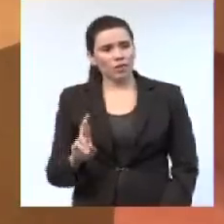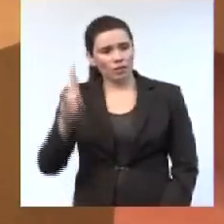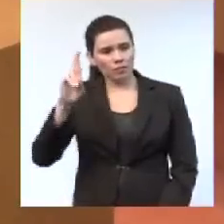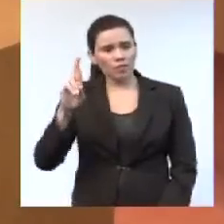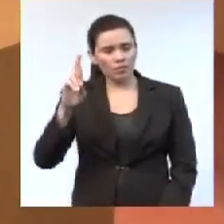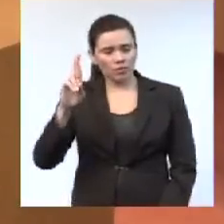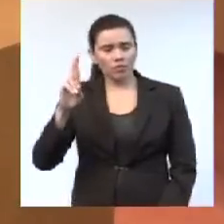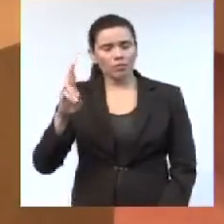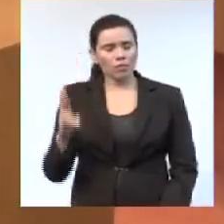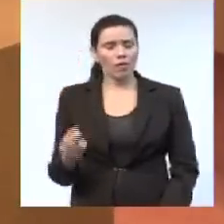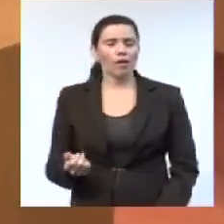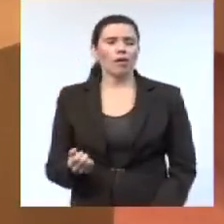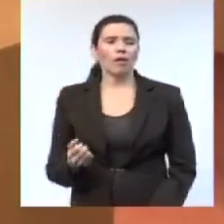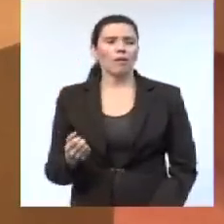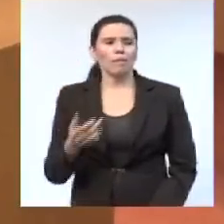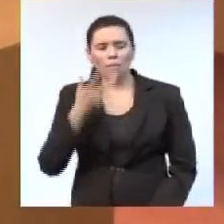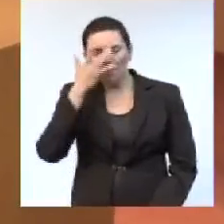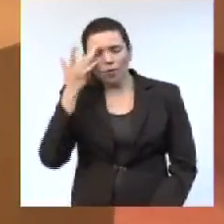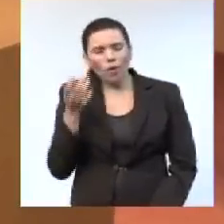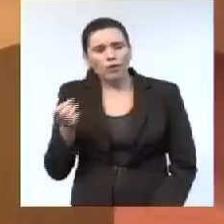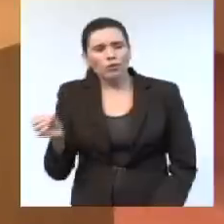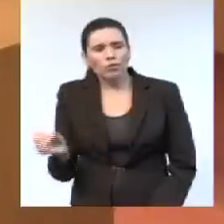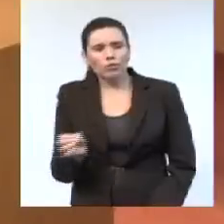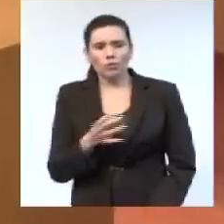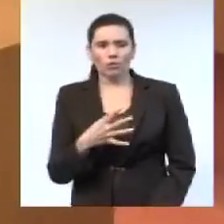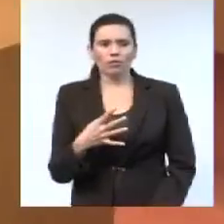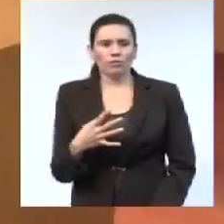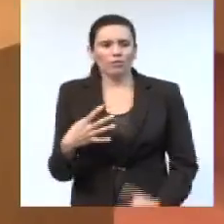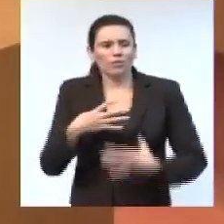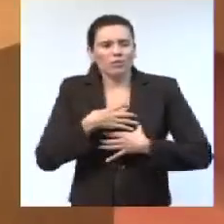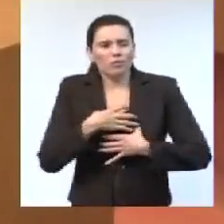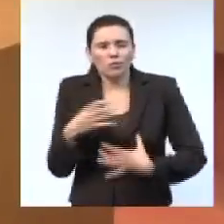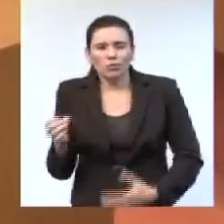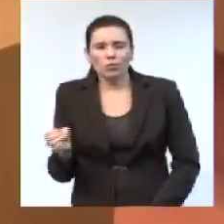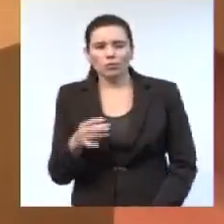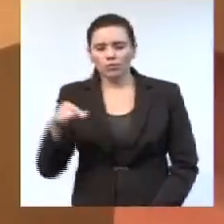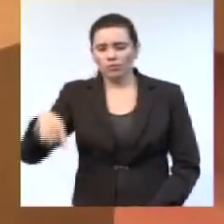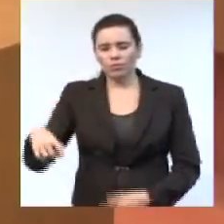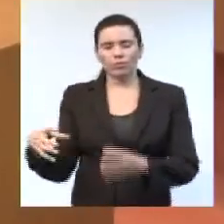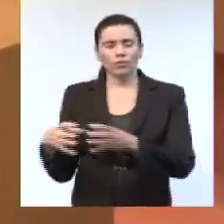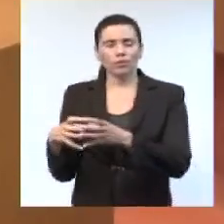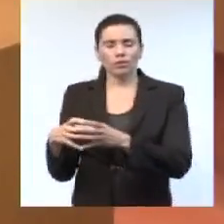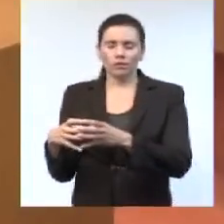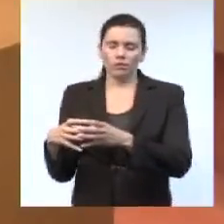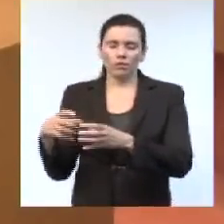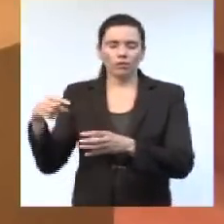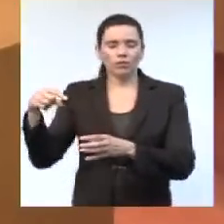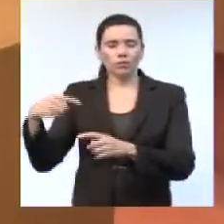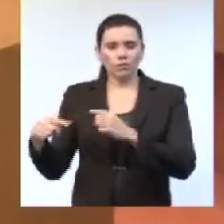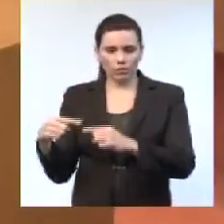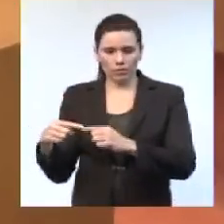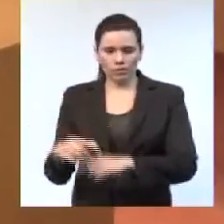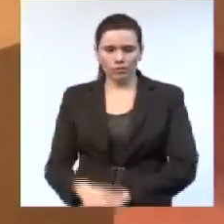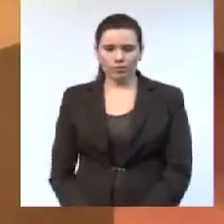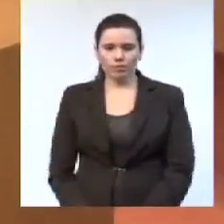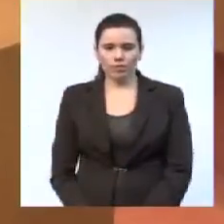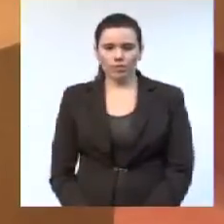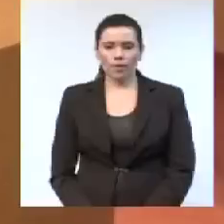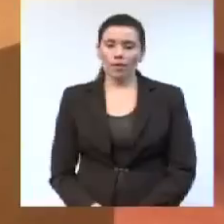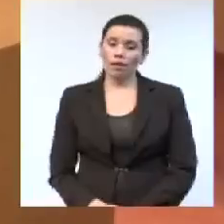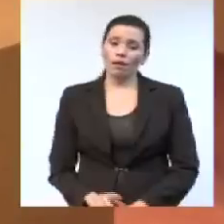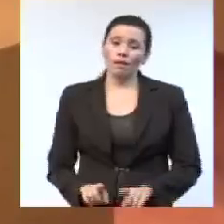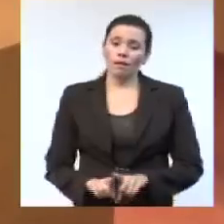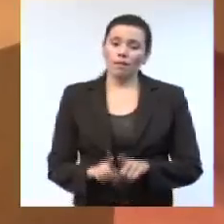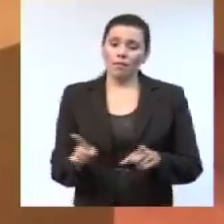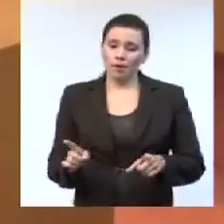grupo. Vai oxigenar o sentimento do nosso grupo. Agora, em relação realmente à candidatura do deputado Ricardo, isso é um